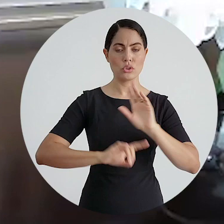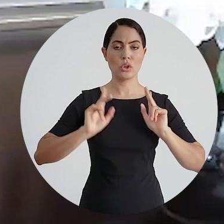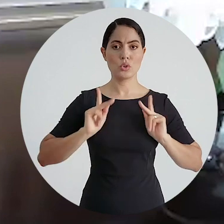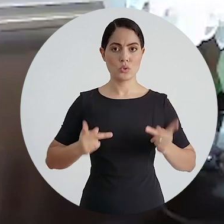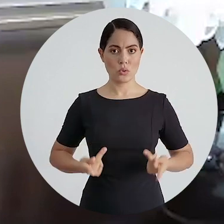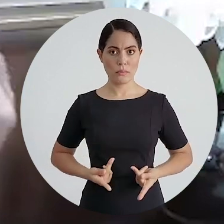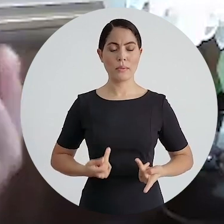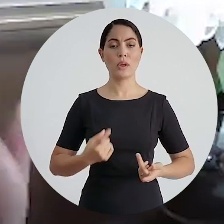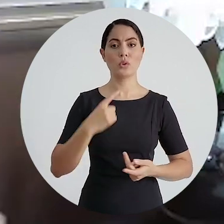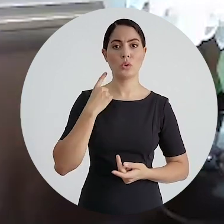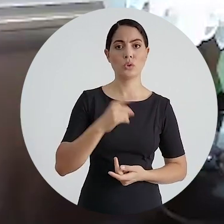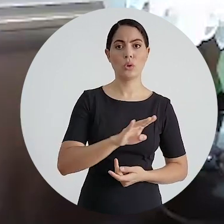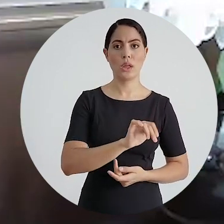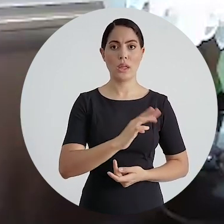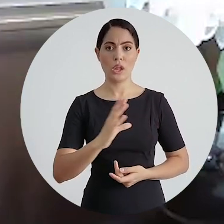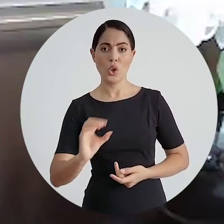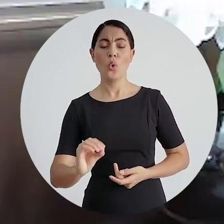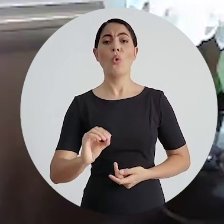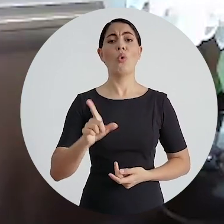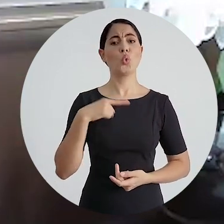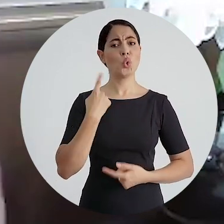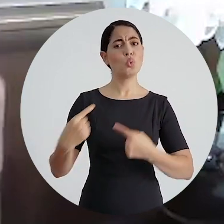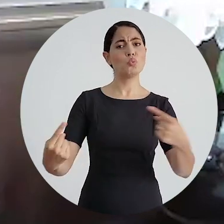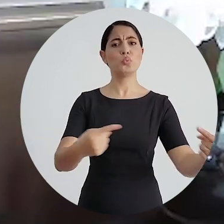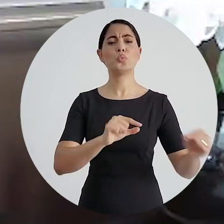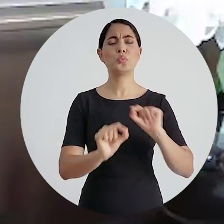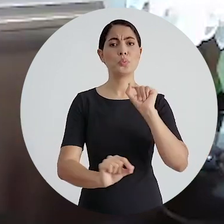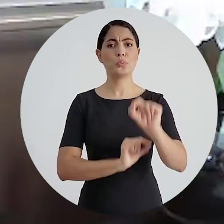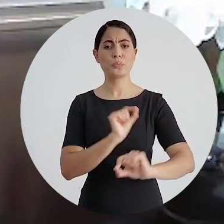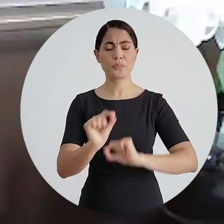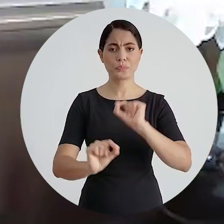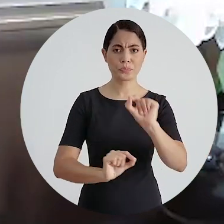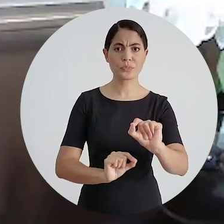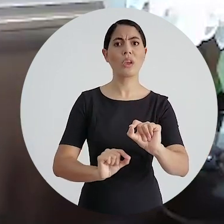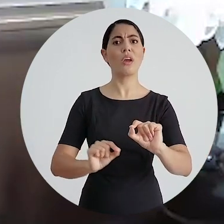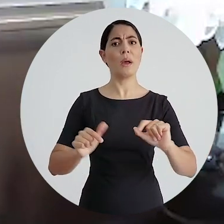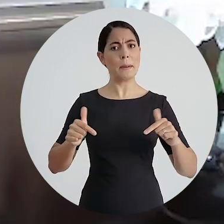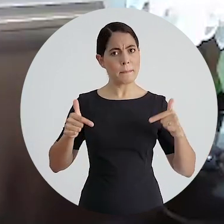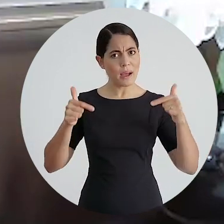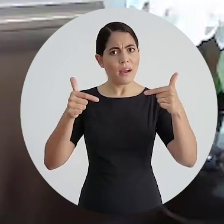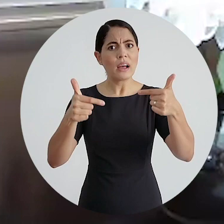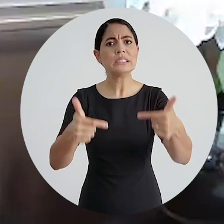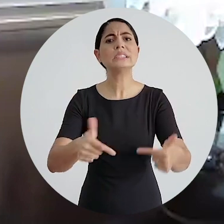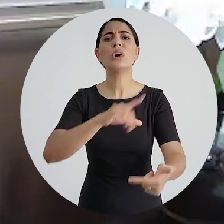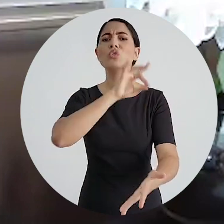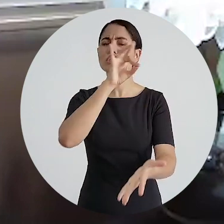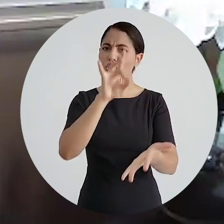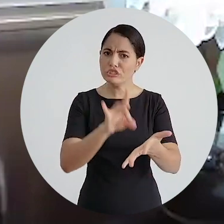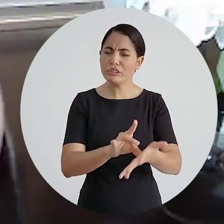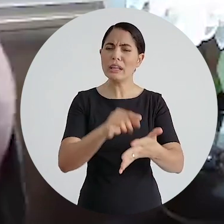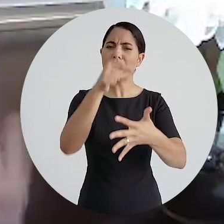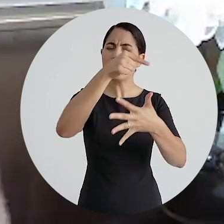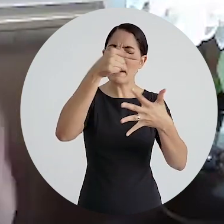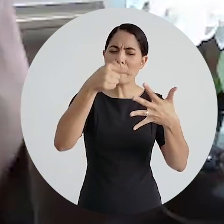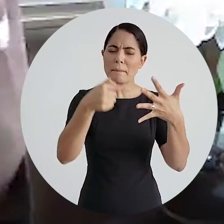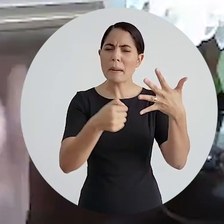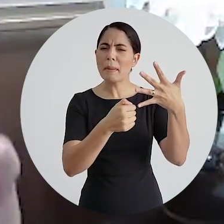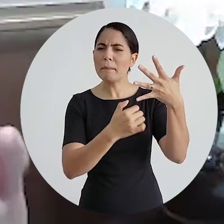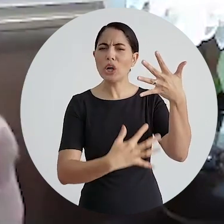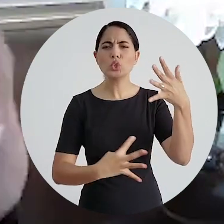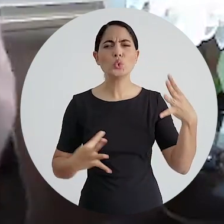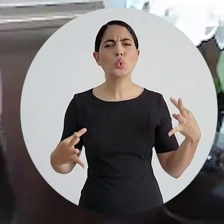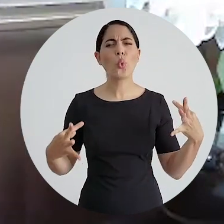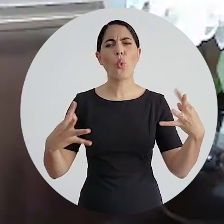Direitos Humanos, capitaneada pelo Dr. Hélio Leitão, é uma discussão que leva em consideração todas